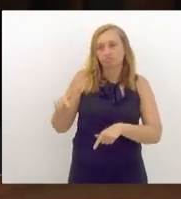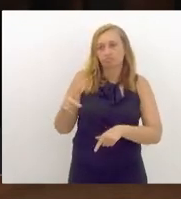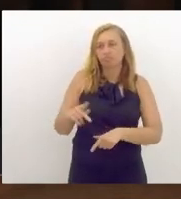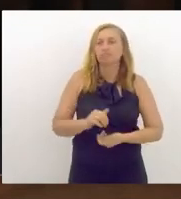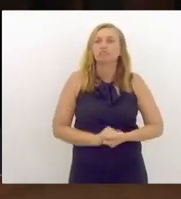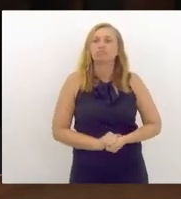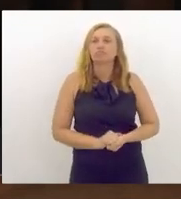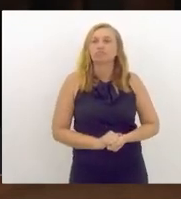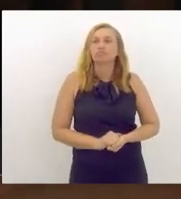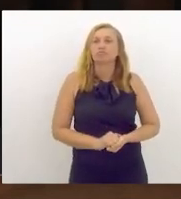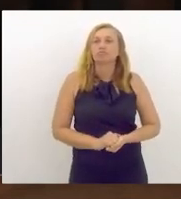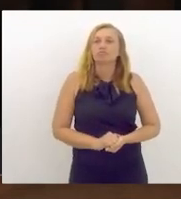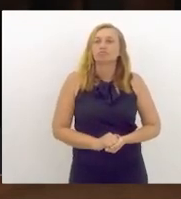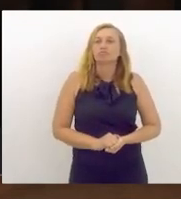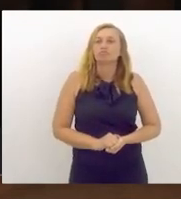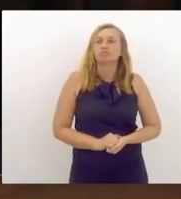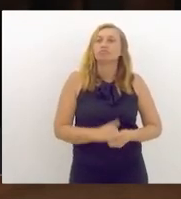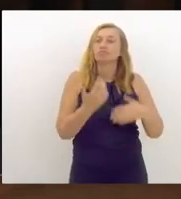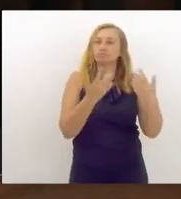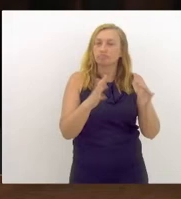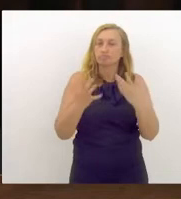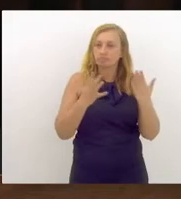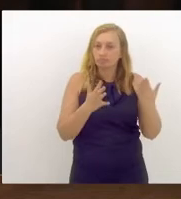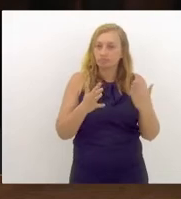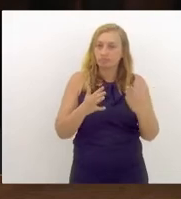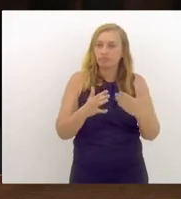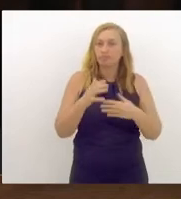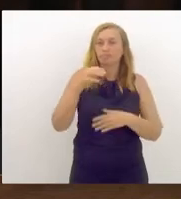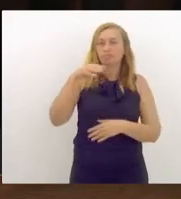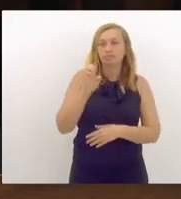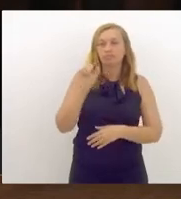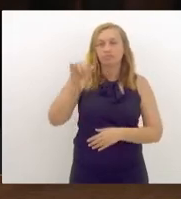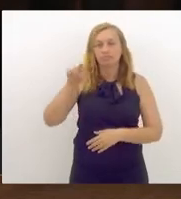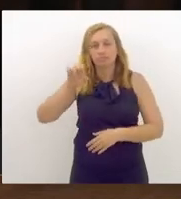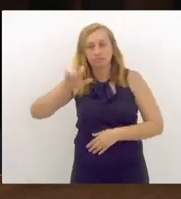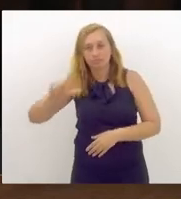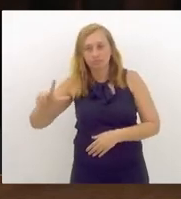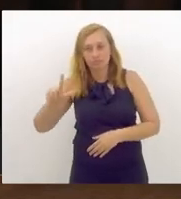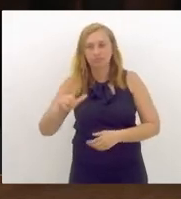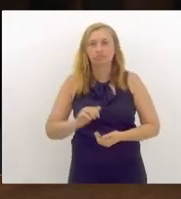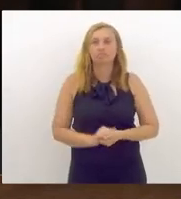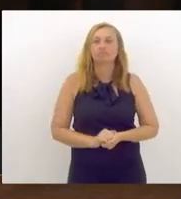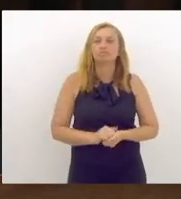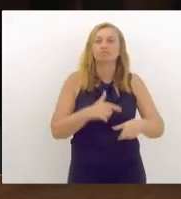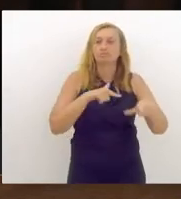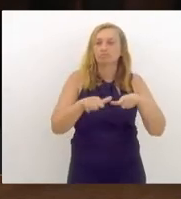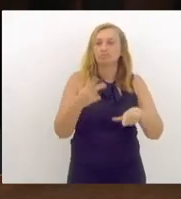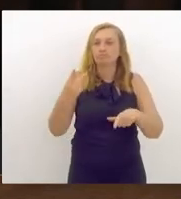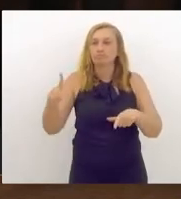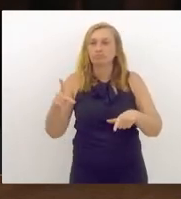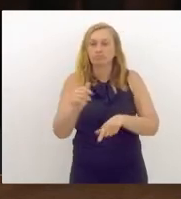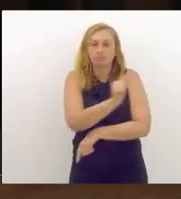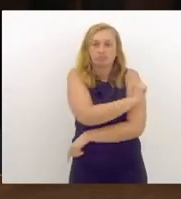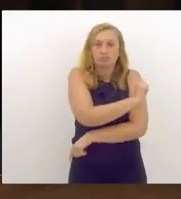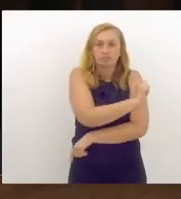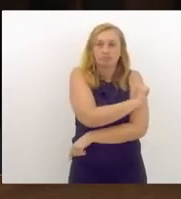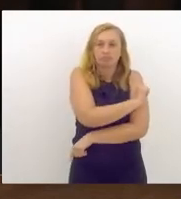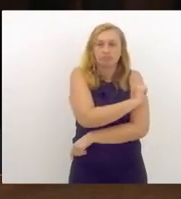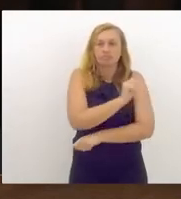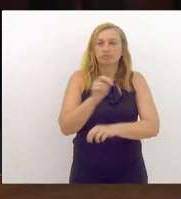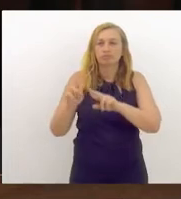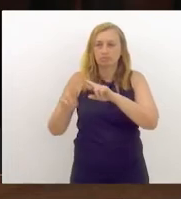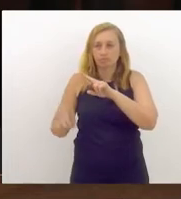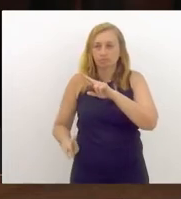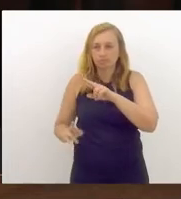mergulhou né que aqui Saúdo né o Emanuel que tá no mandato dela aluno da UERJ que